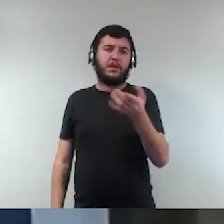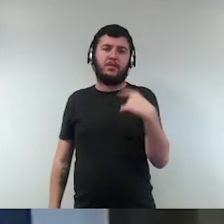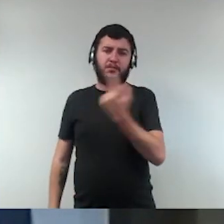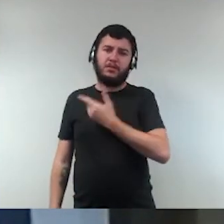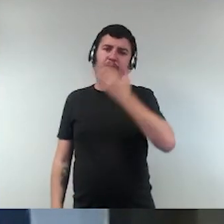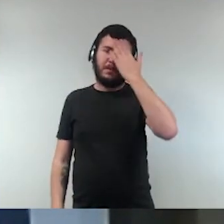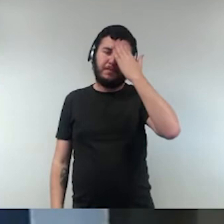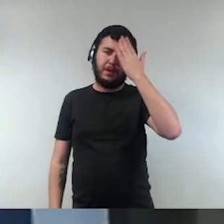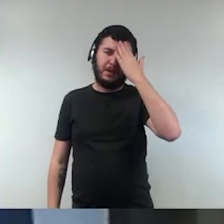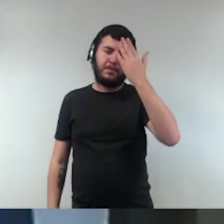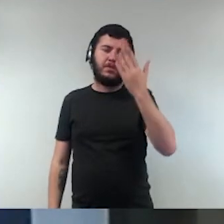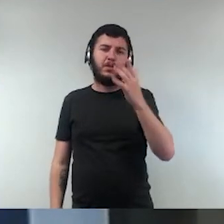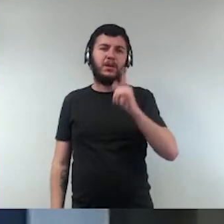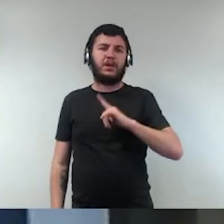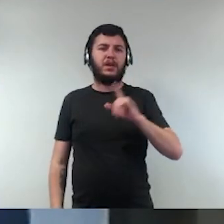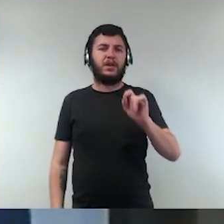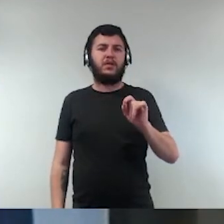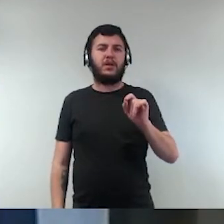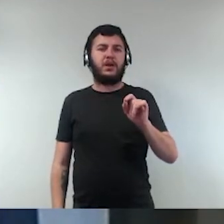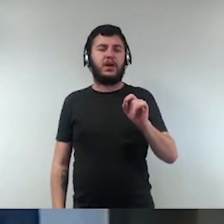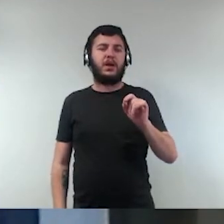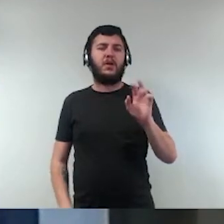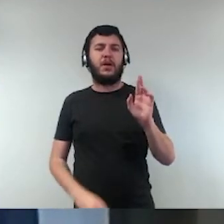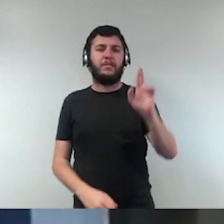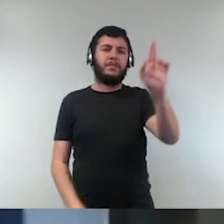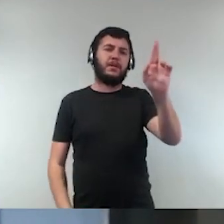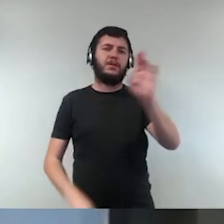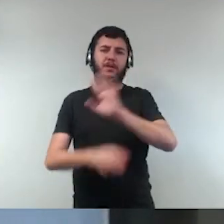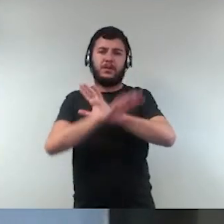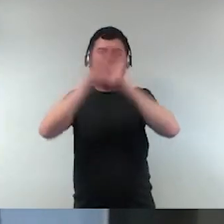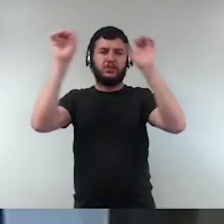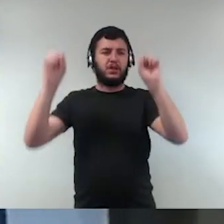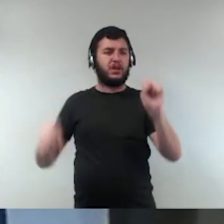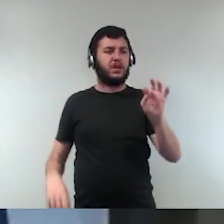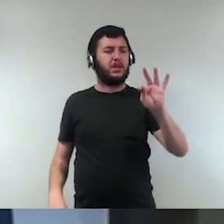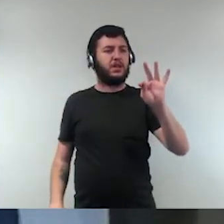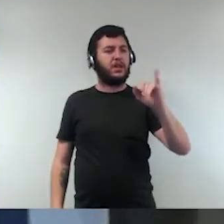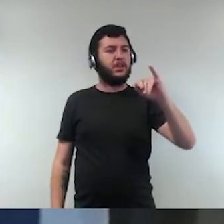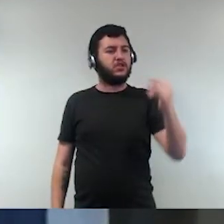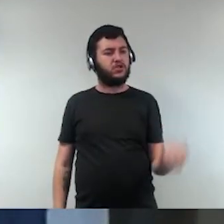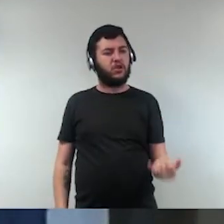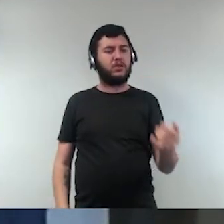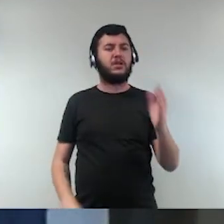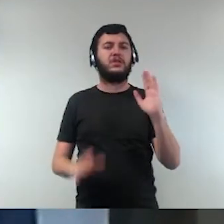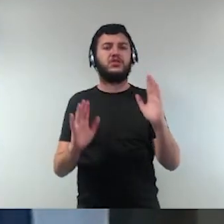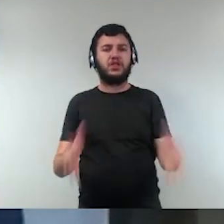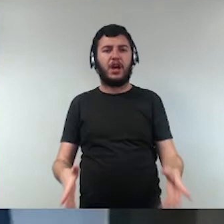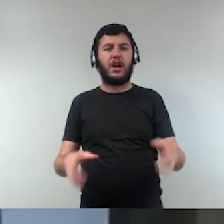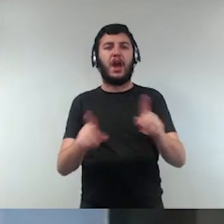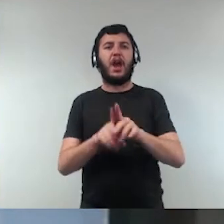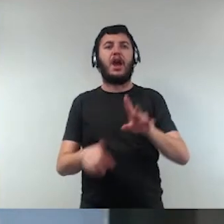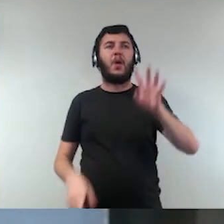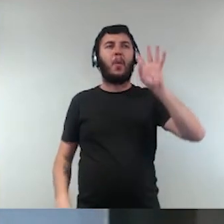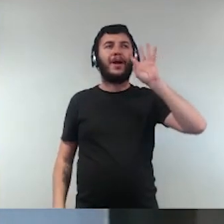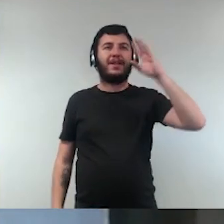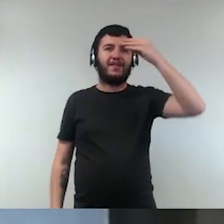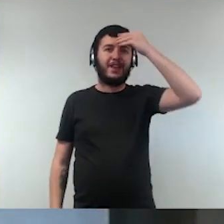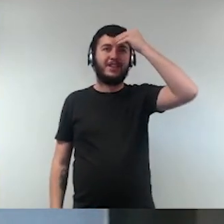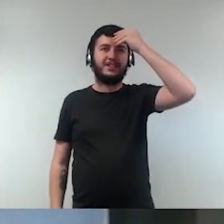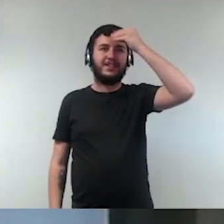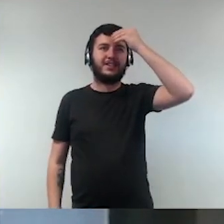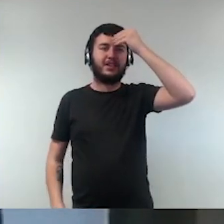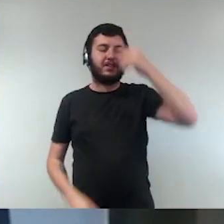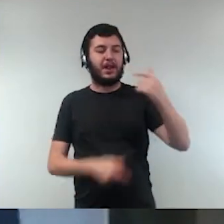um precedente do STJ, no sentido de que na quarta-feira de cinzas, que o STJ começa seu expediente às 14